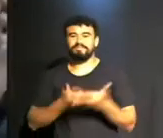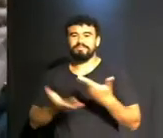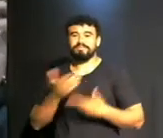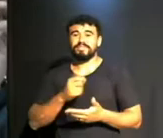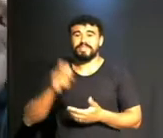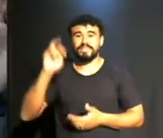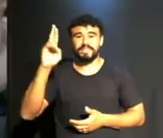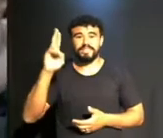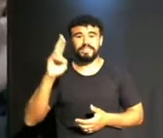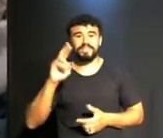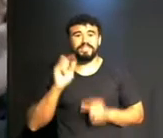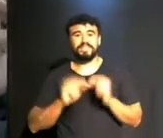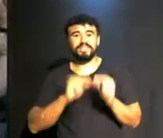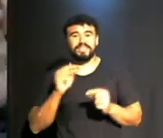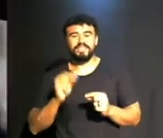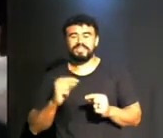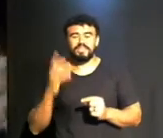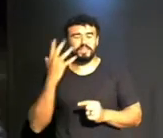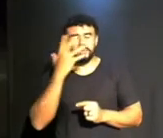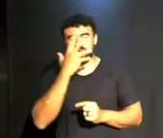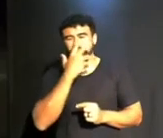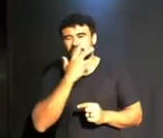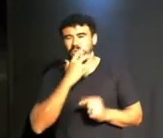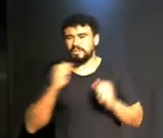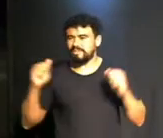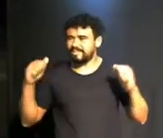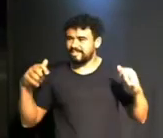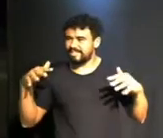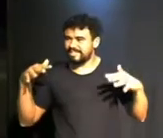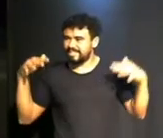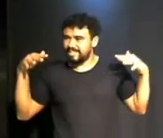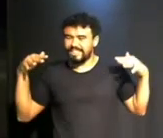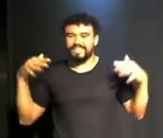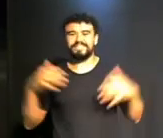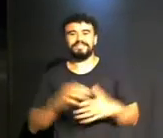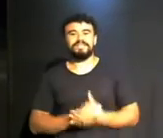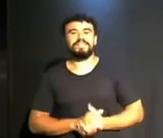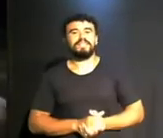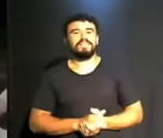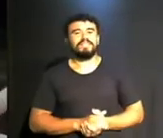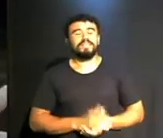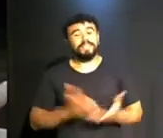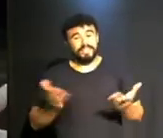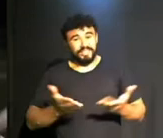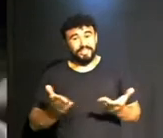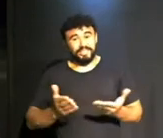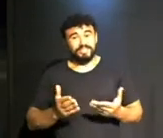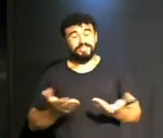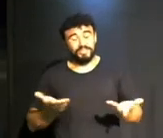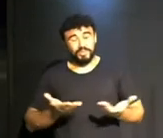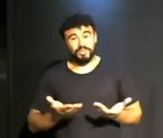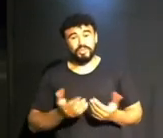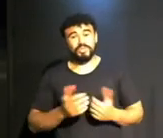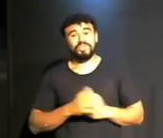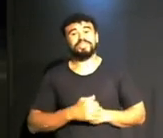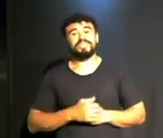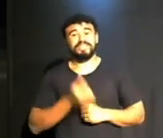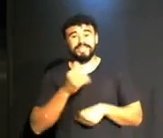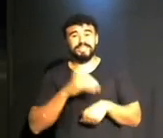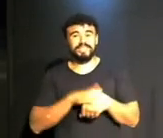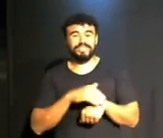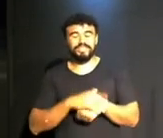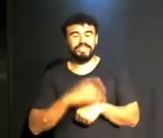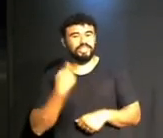ao nosso Deus com aquele visual incrível da nossa extensão da comunhão praia e agora às dezoito horas estamos aqui ó